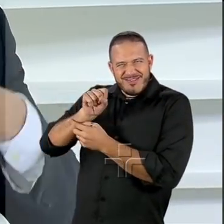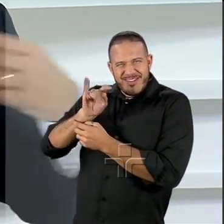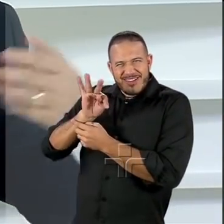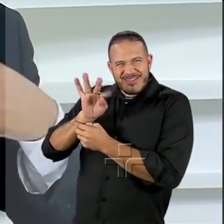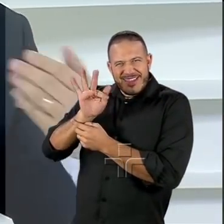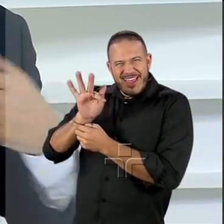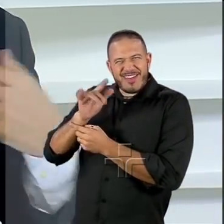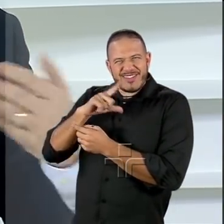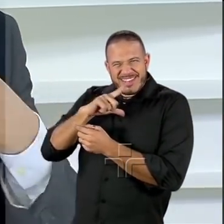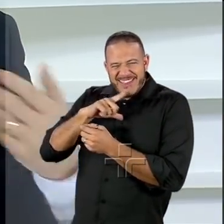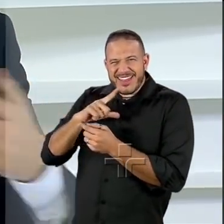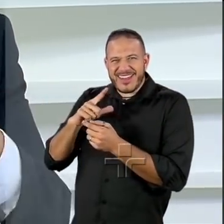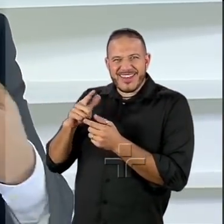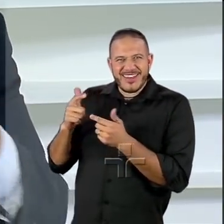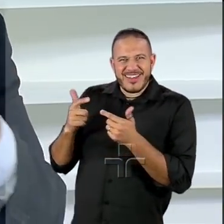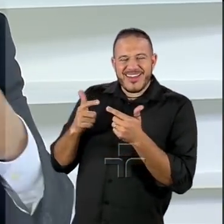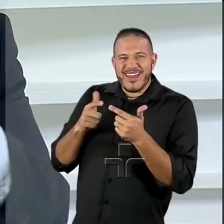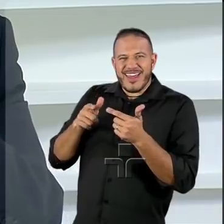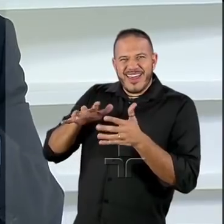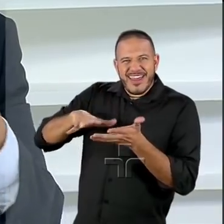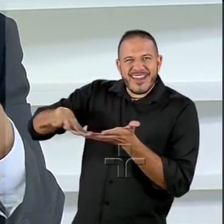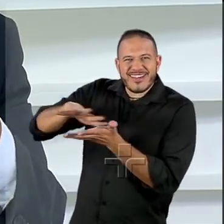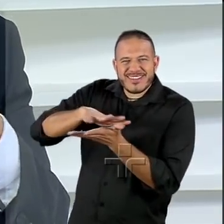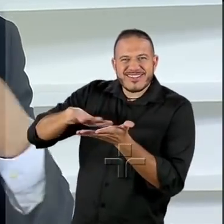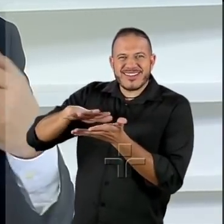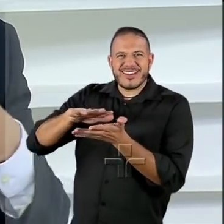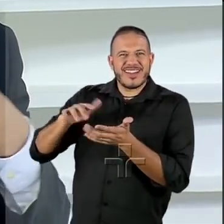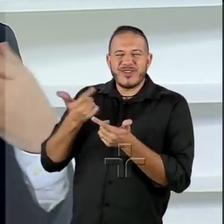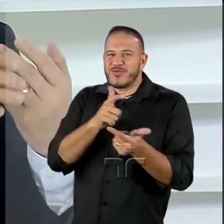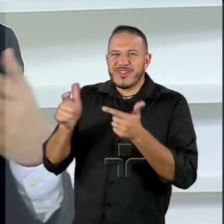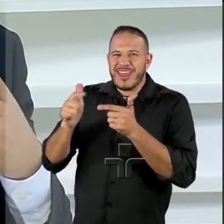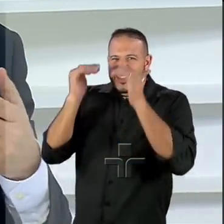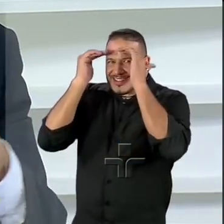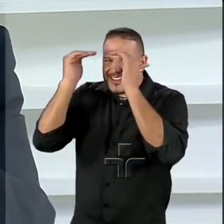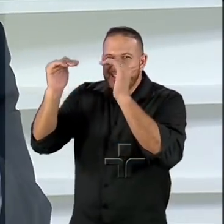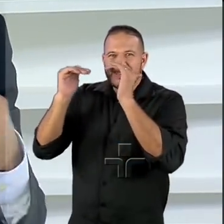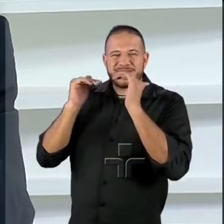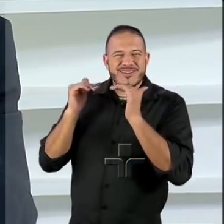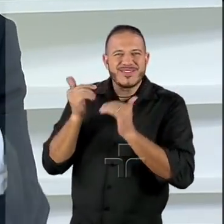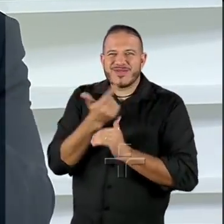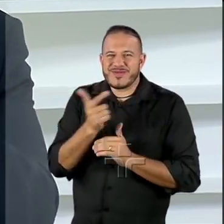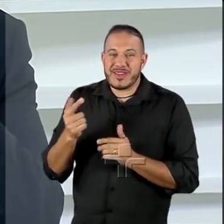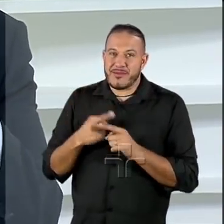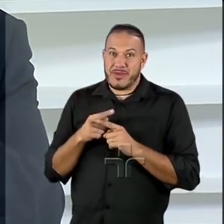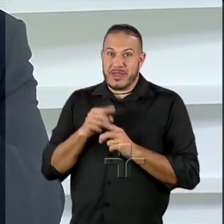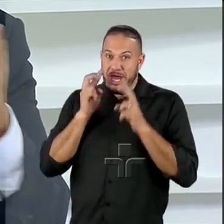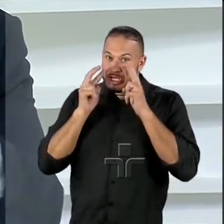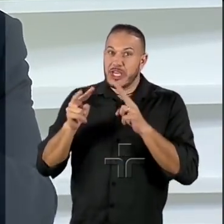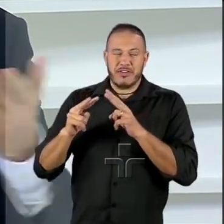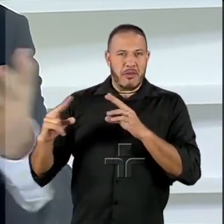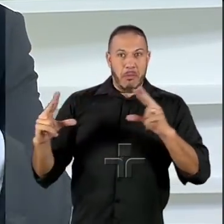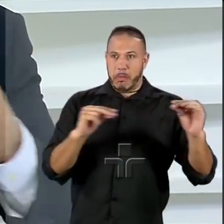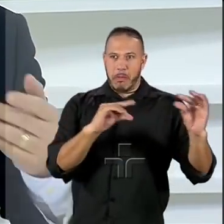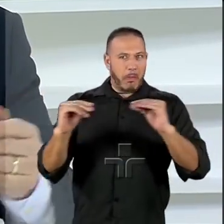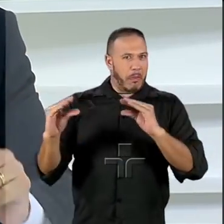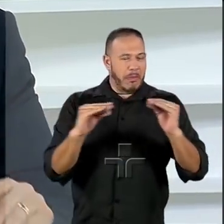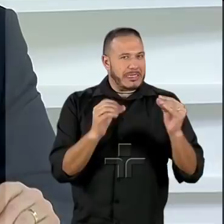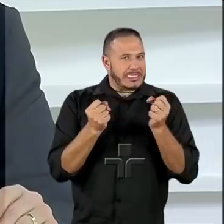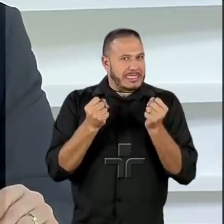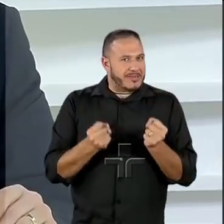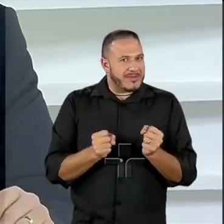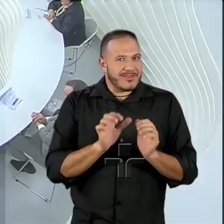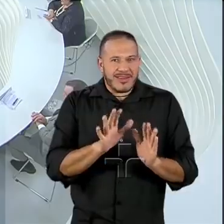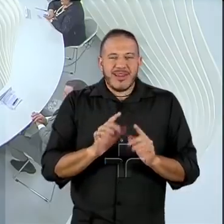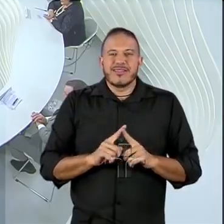vezes eles próprios ultrapassam esse respeito, porque a gente vê uns bate-bocas ali.